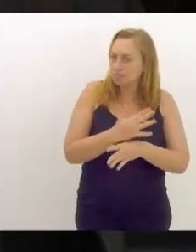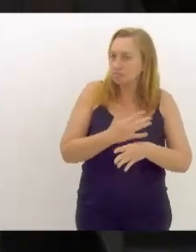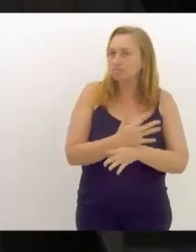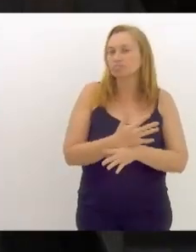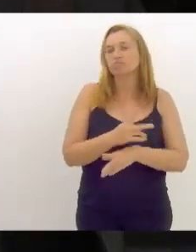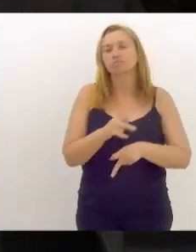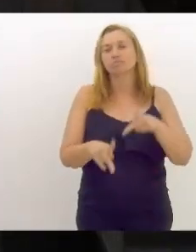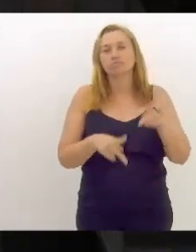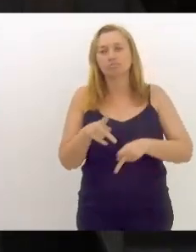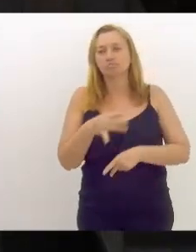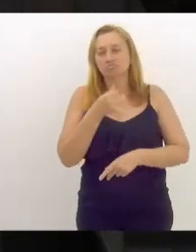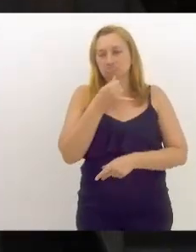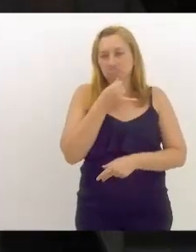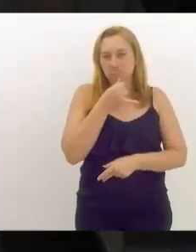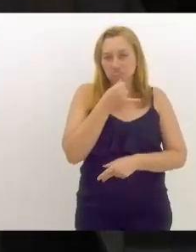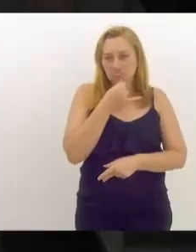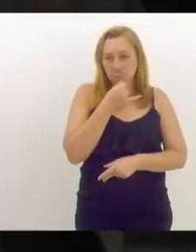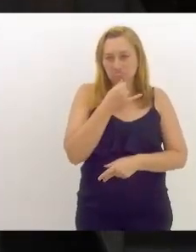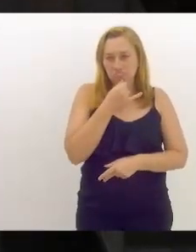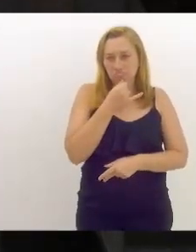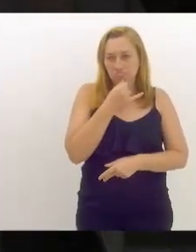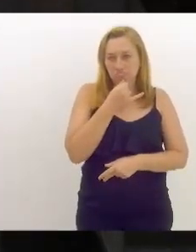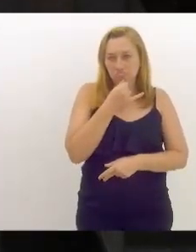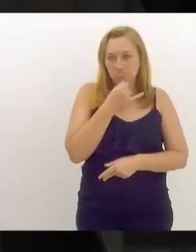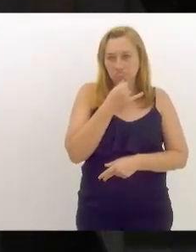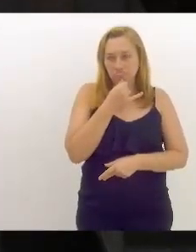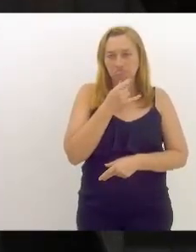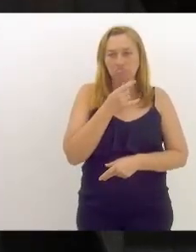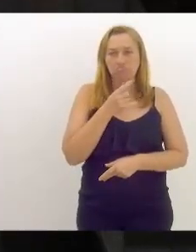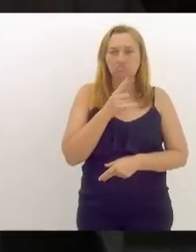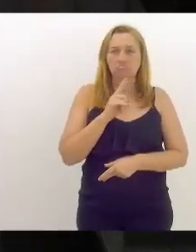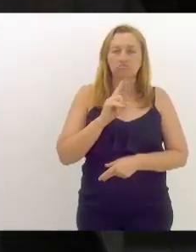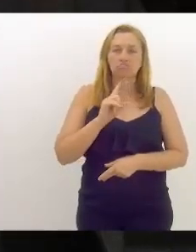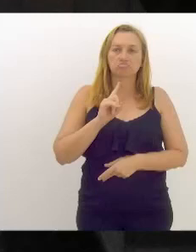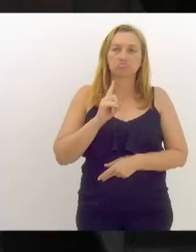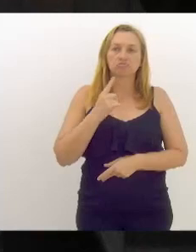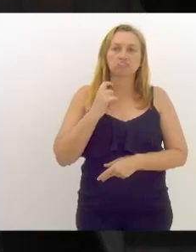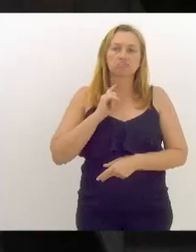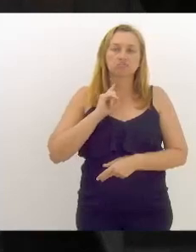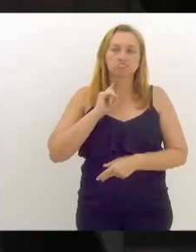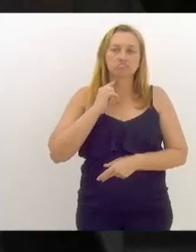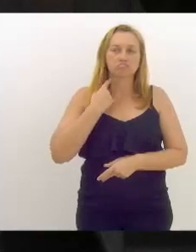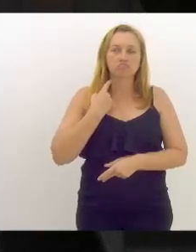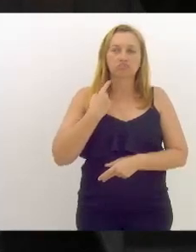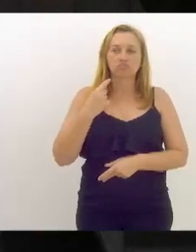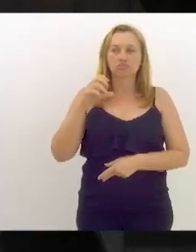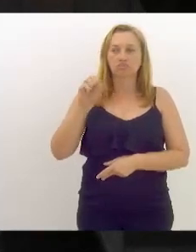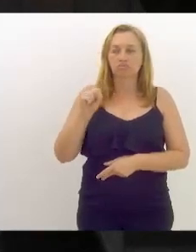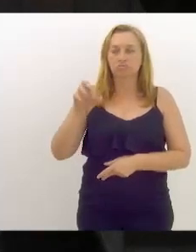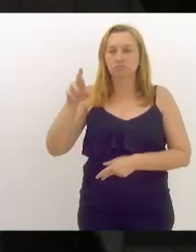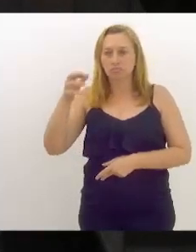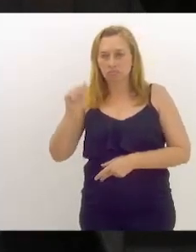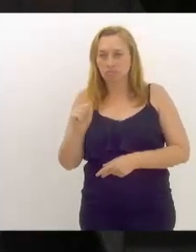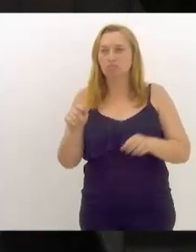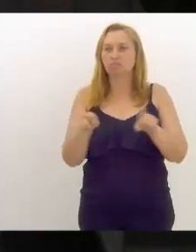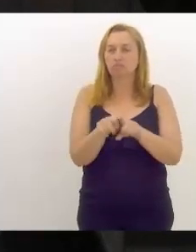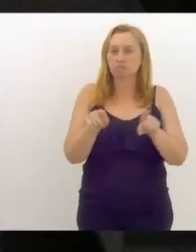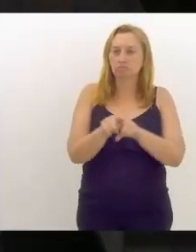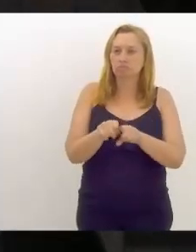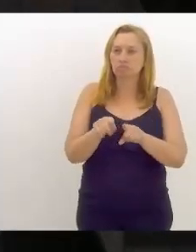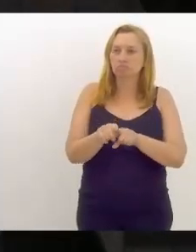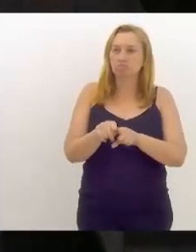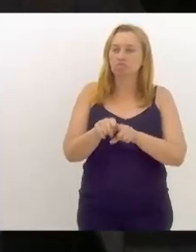população lamentem muito a poluição sonora e a poluição atmosférica que